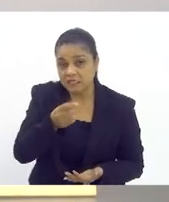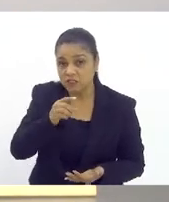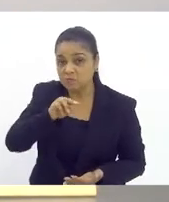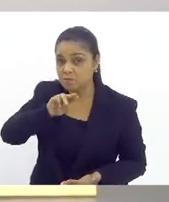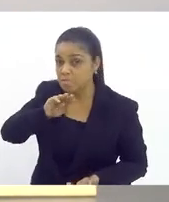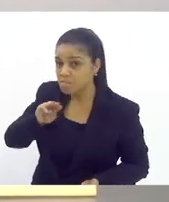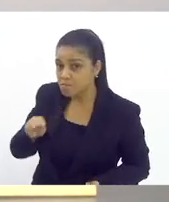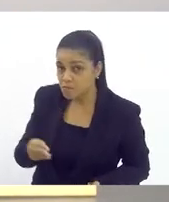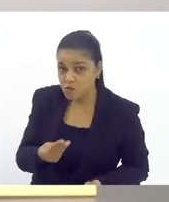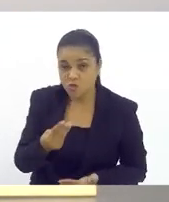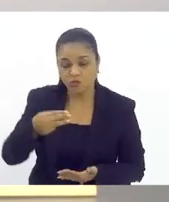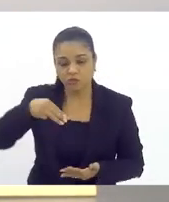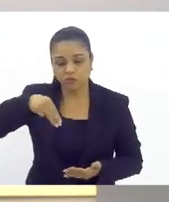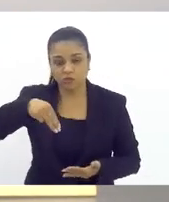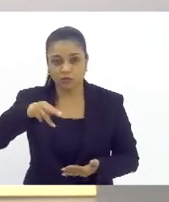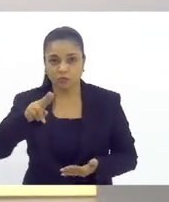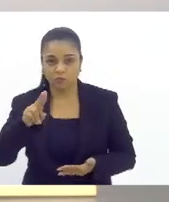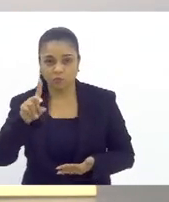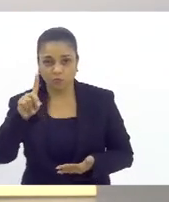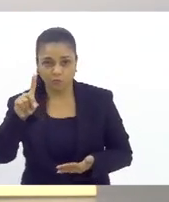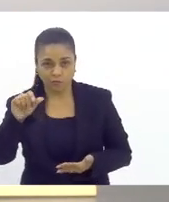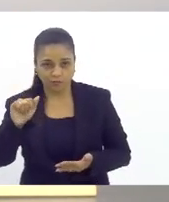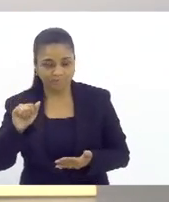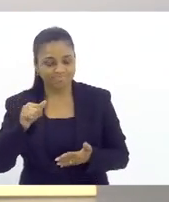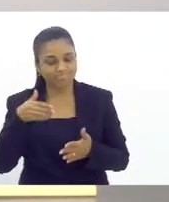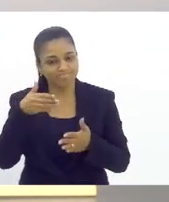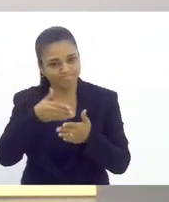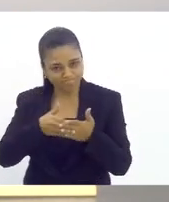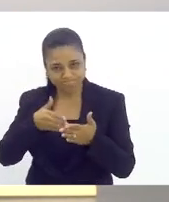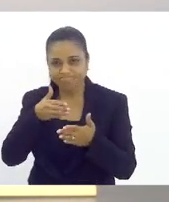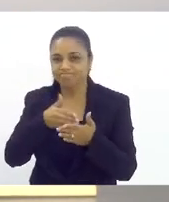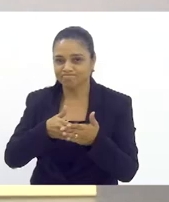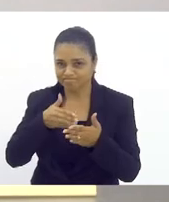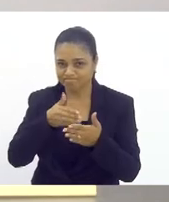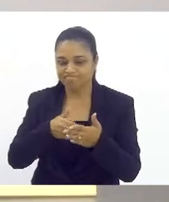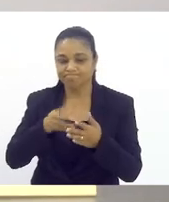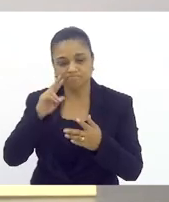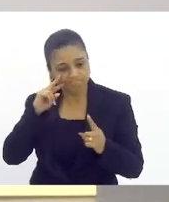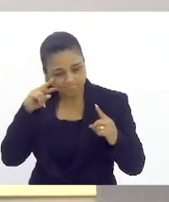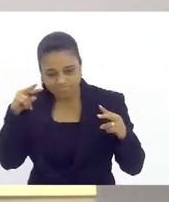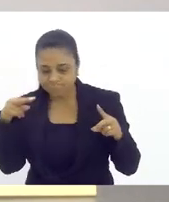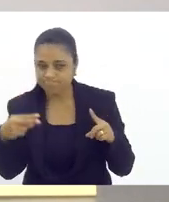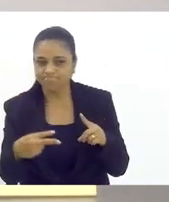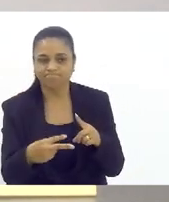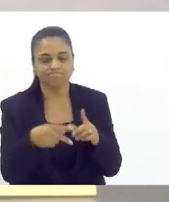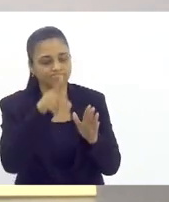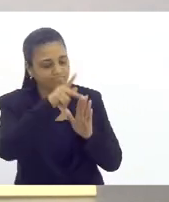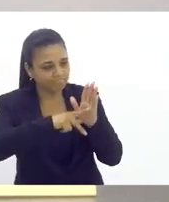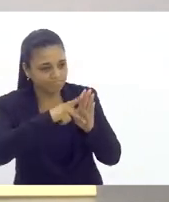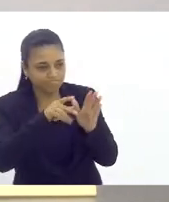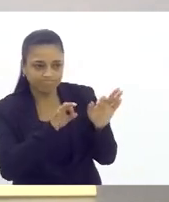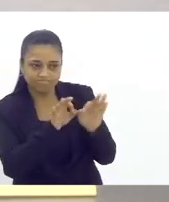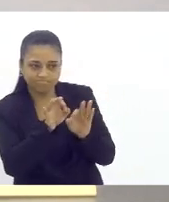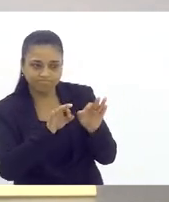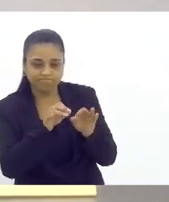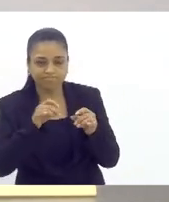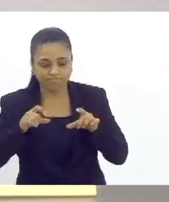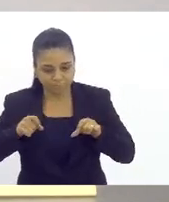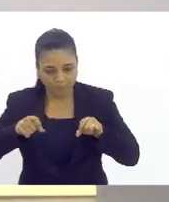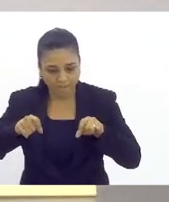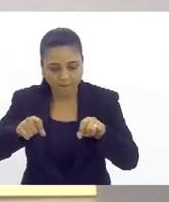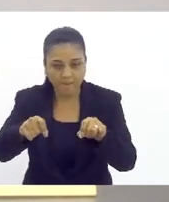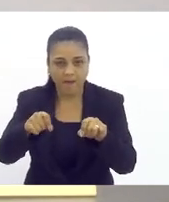que realmente um é um gargalo essa questão tem que ser olhado com bastante atenção dentro do plano de restauração porque ele é